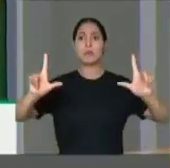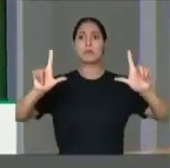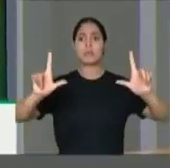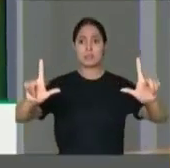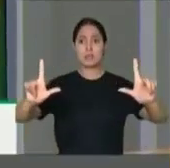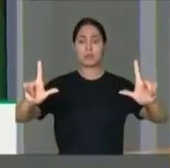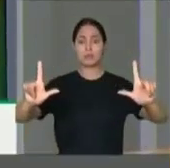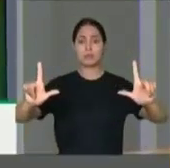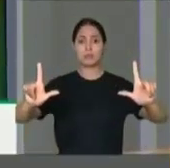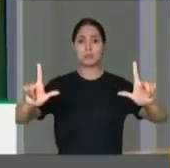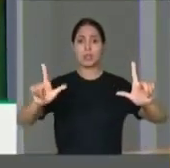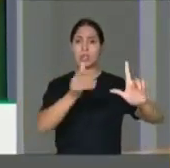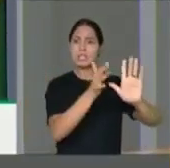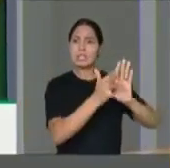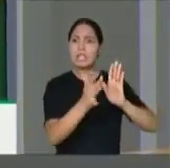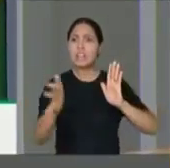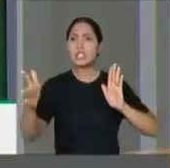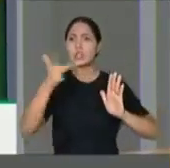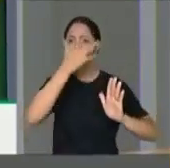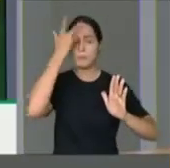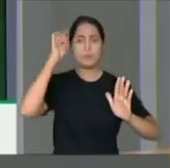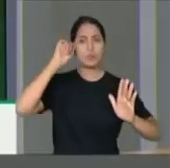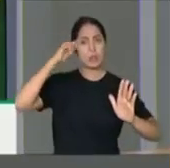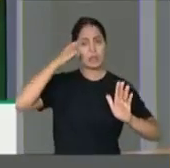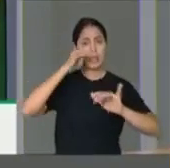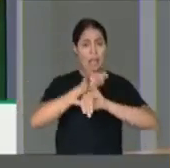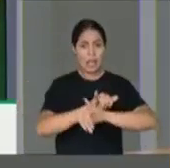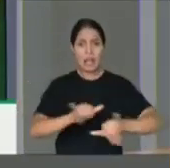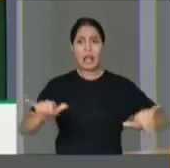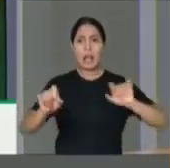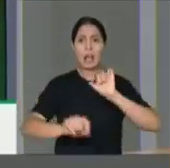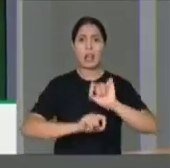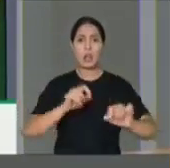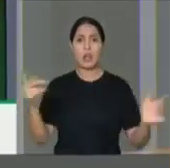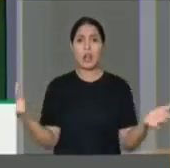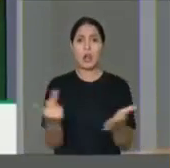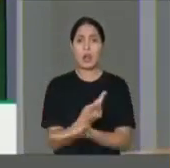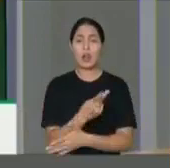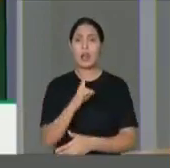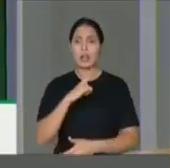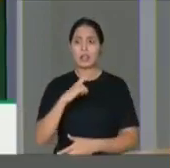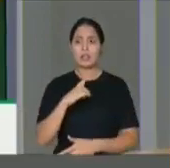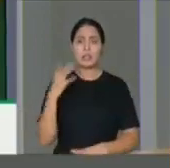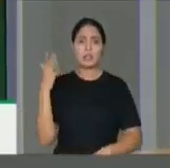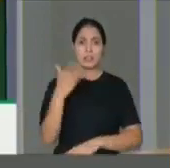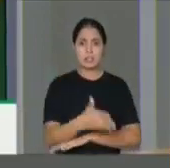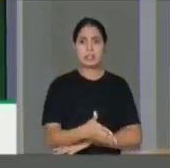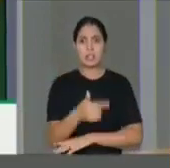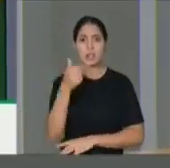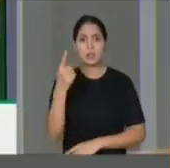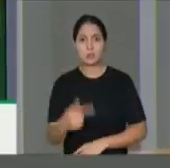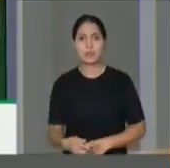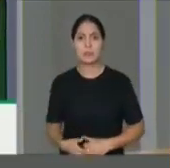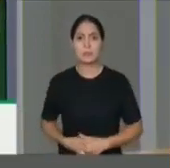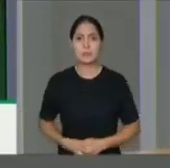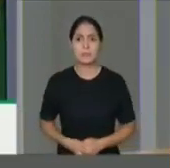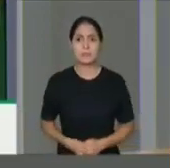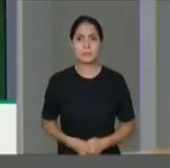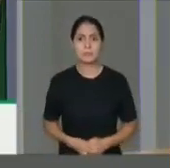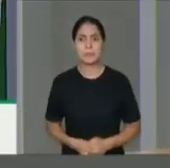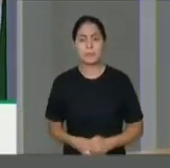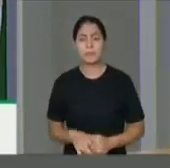Brasileiras, para celebrar o Dia Nacional da Consciência Negra, instalada no corredor de acesso ao plenário Ulisses Guimarães dessa casa.